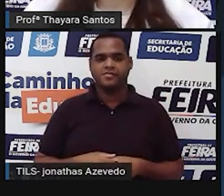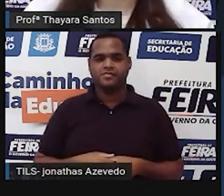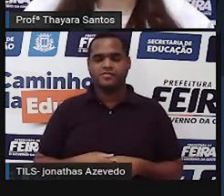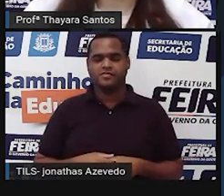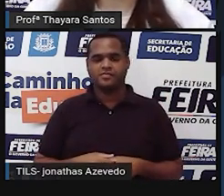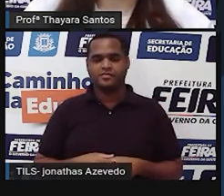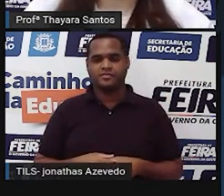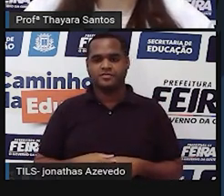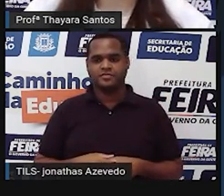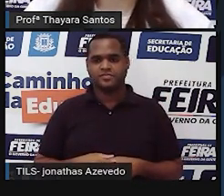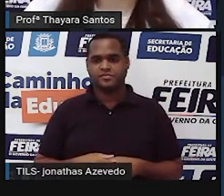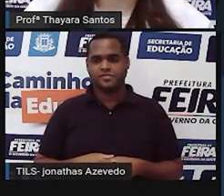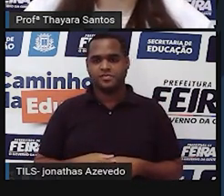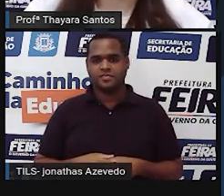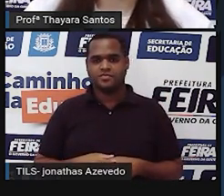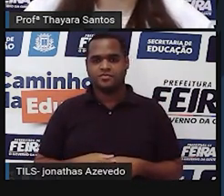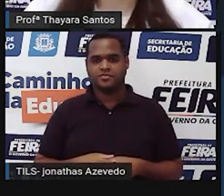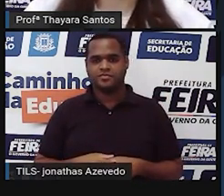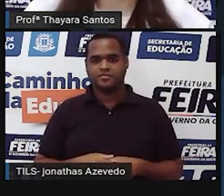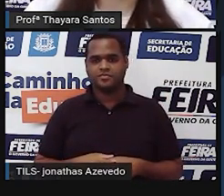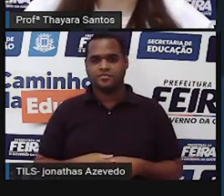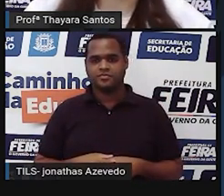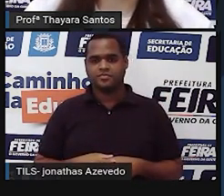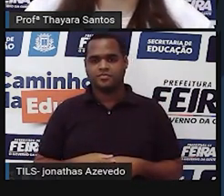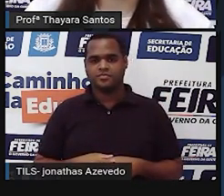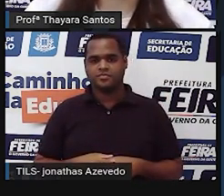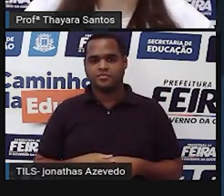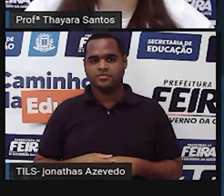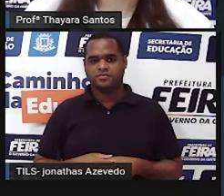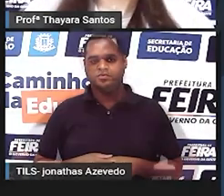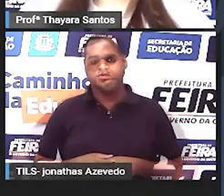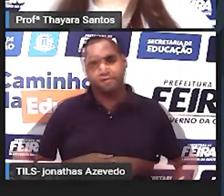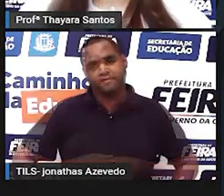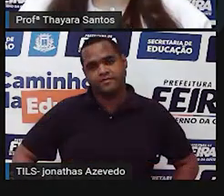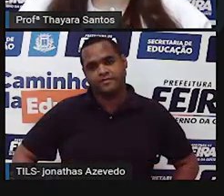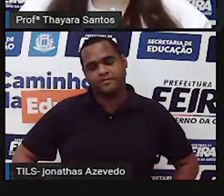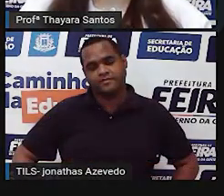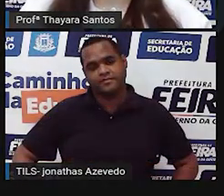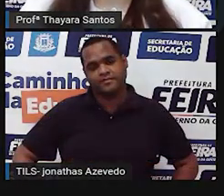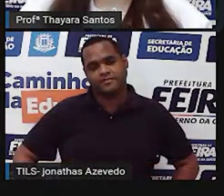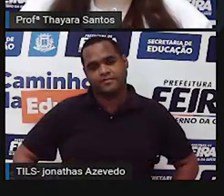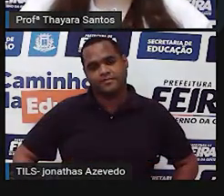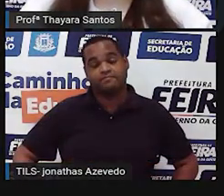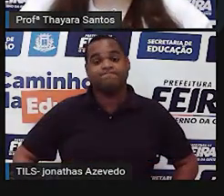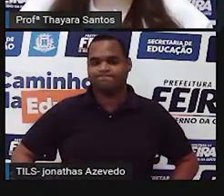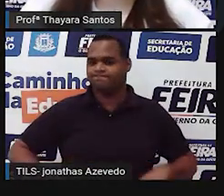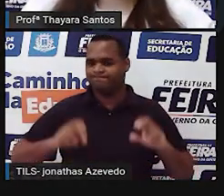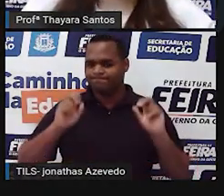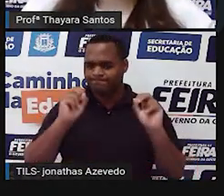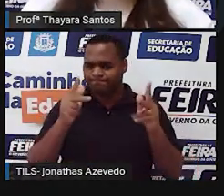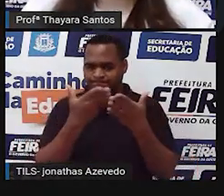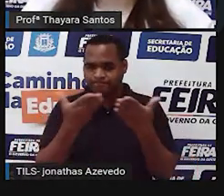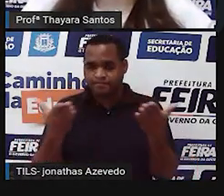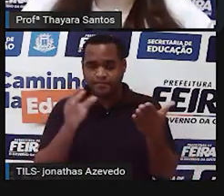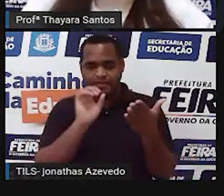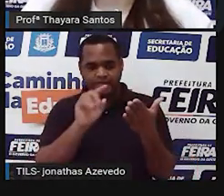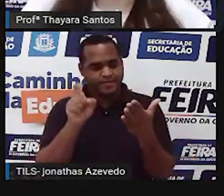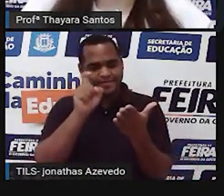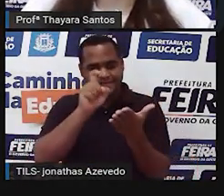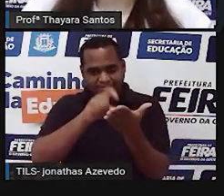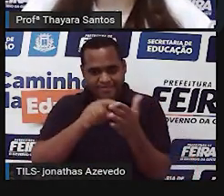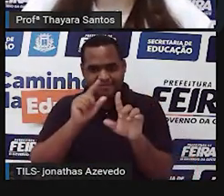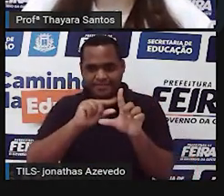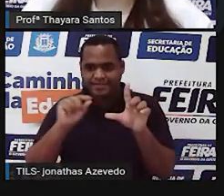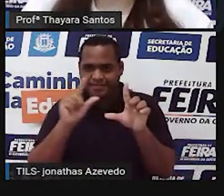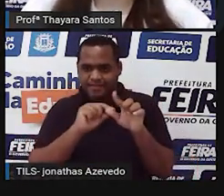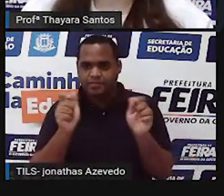Pedro, eu vou parar a tela, porque eu vou para uma página externa. Pronto. Quando vocês clicarem no link, vocês vão vir